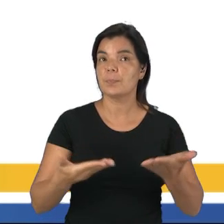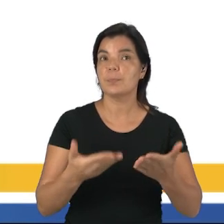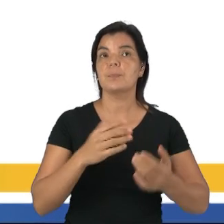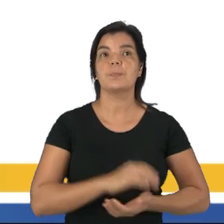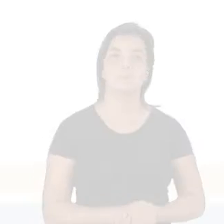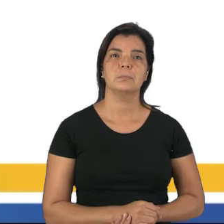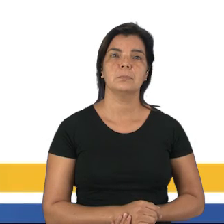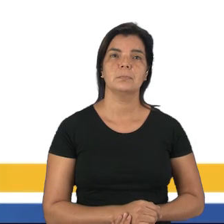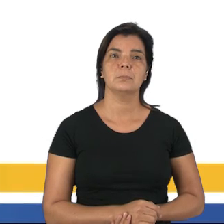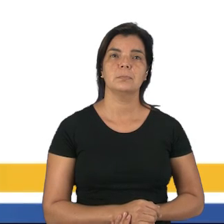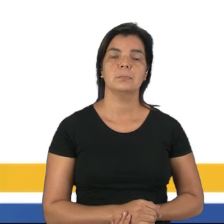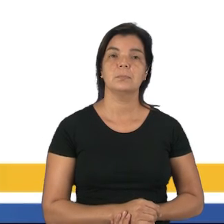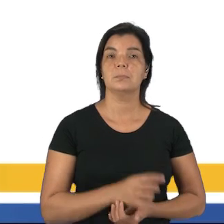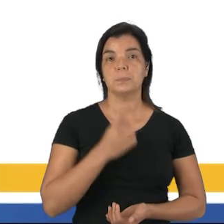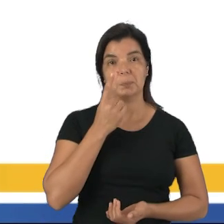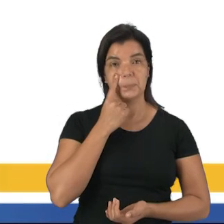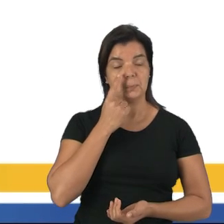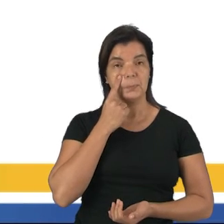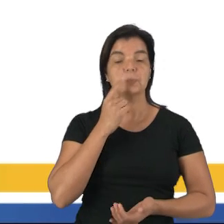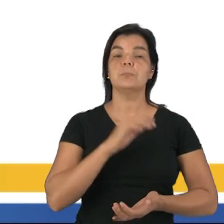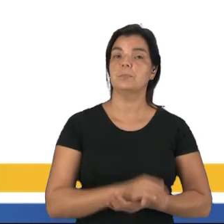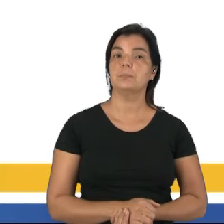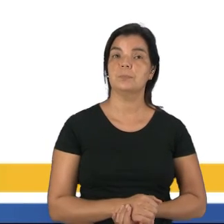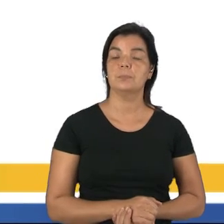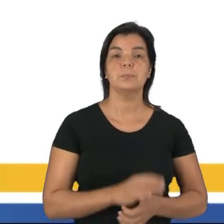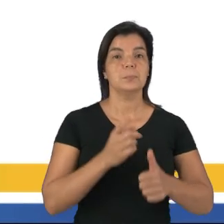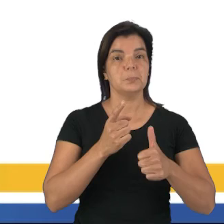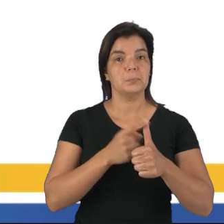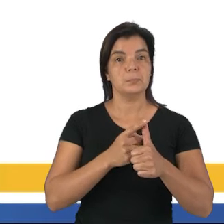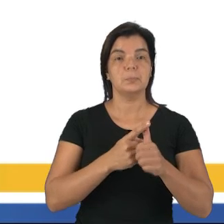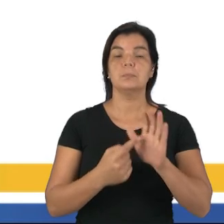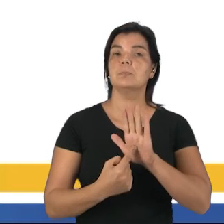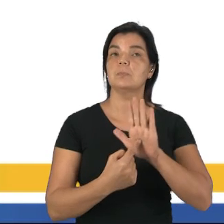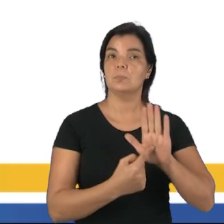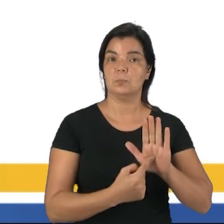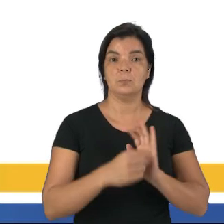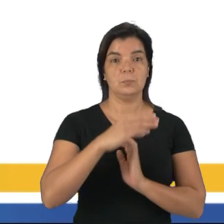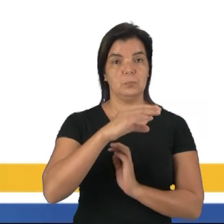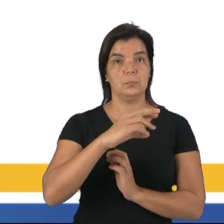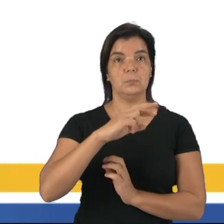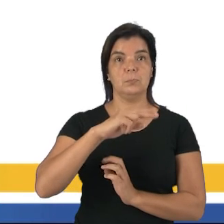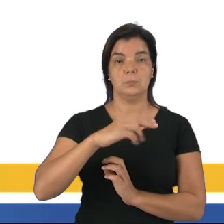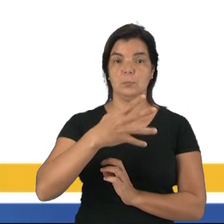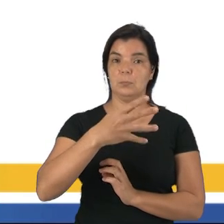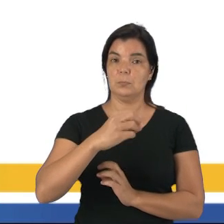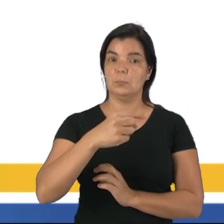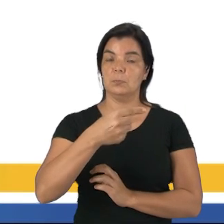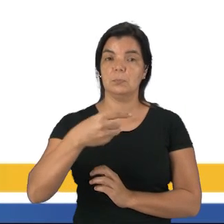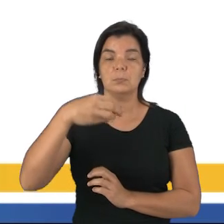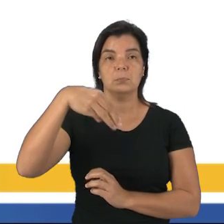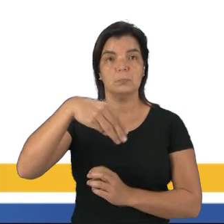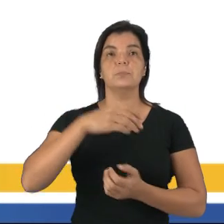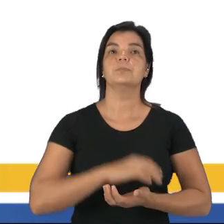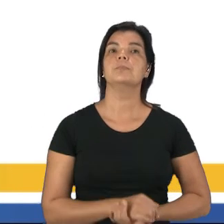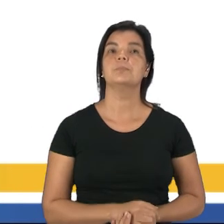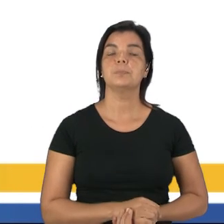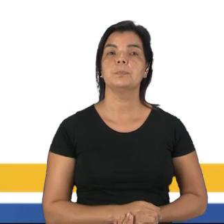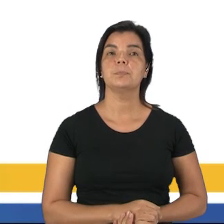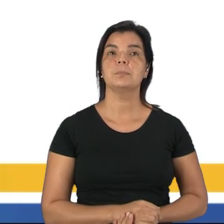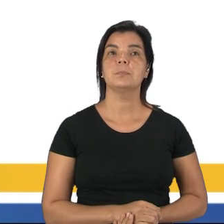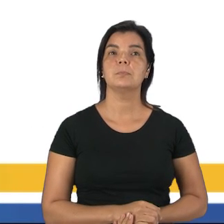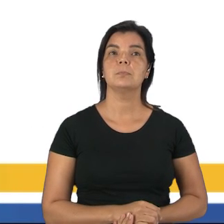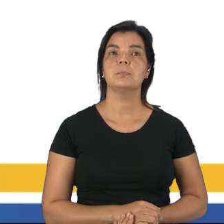agora. Olha, veja, pessoal, que a primeira evidência nós tínhamos que c é igual a 40 menos m,